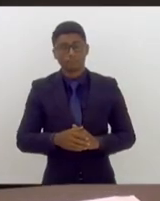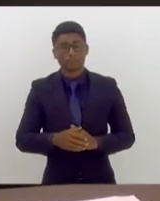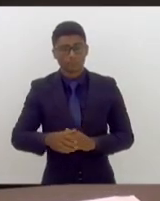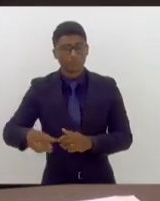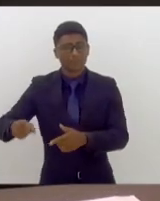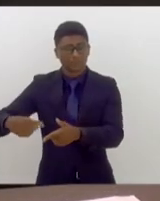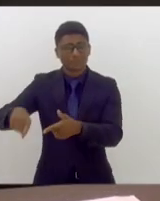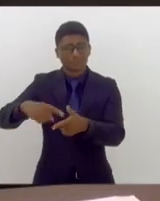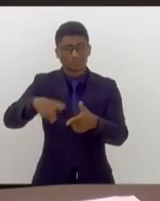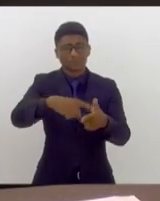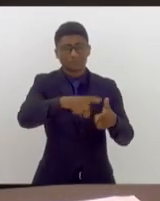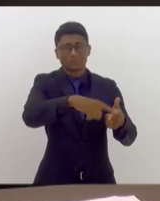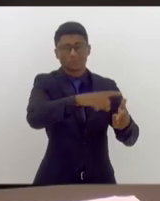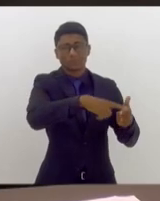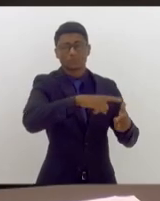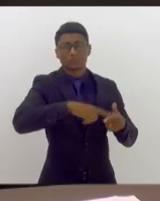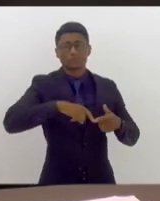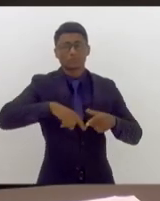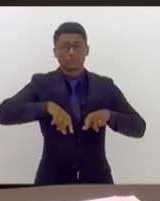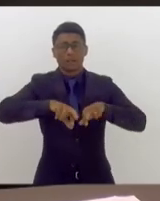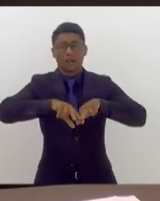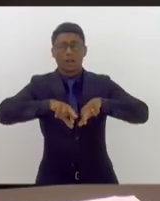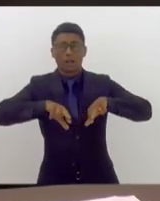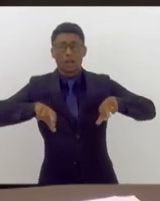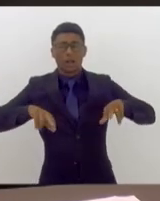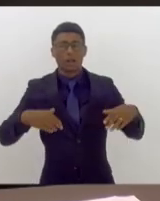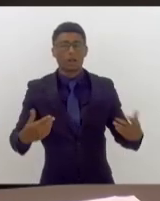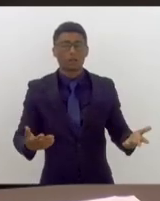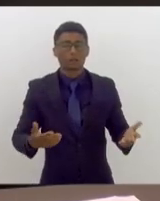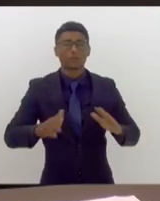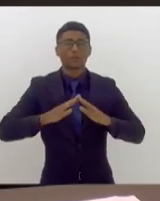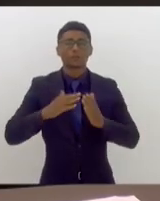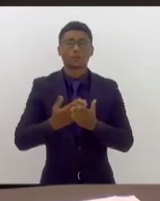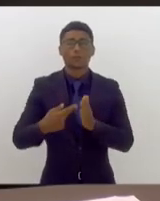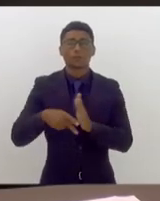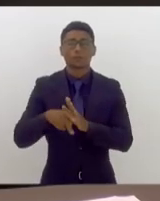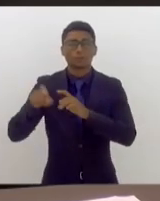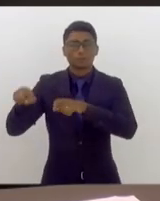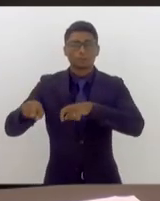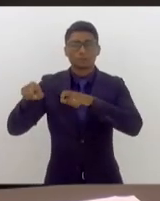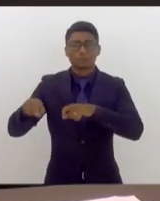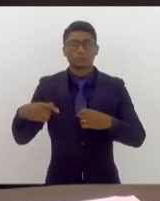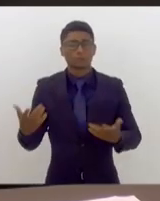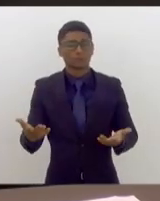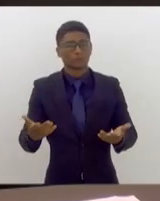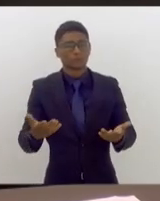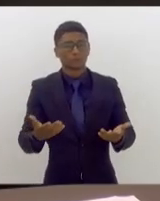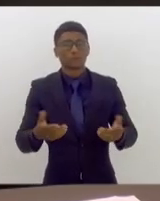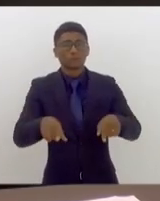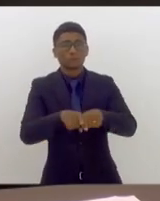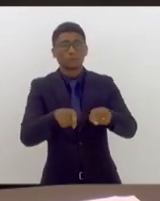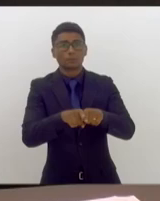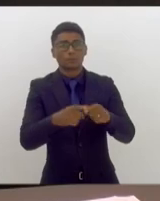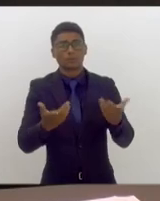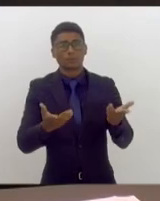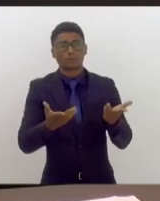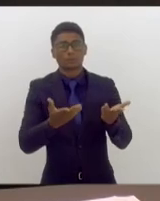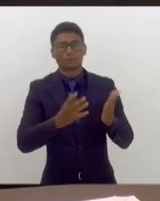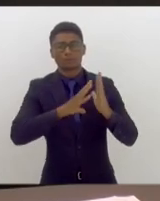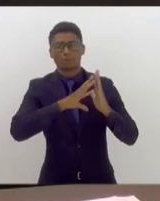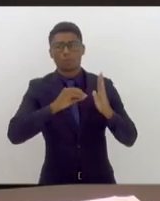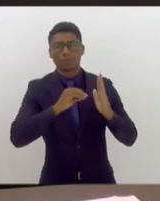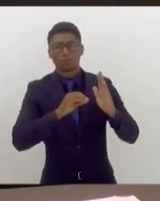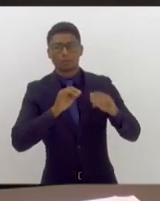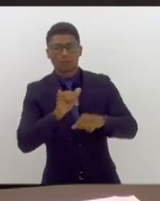foram citados, passando pelas escolas do interior, a modalidade de ensino, a inclusão, a falta,